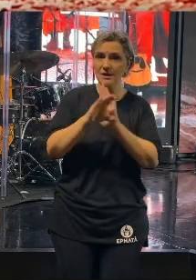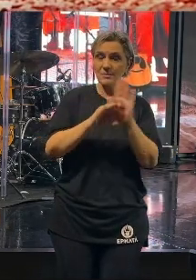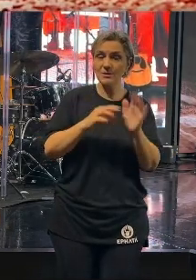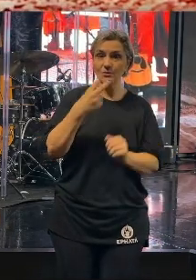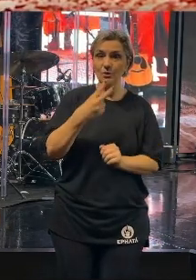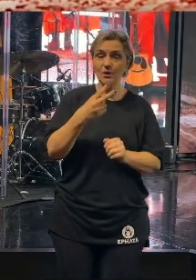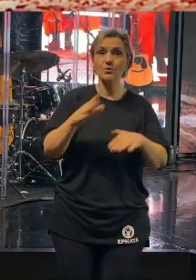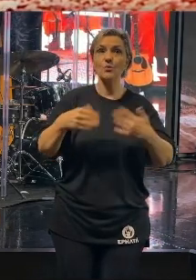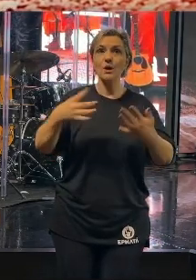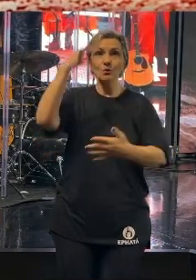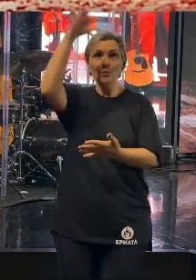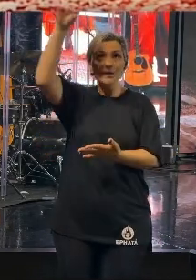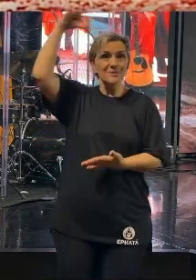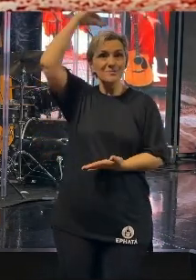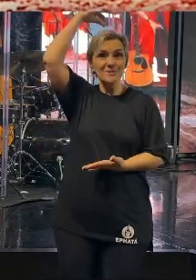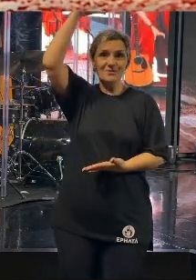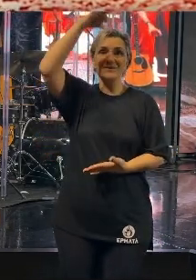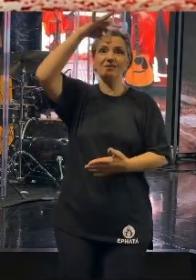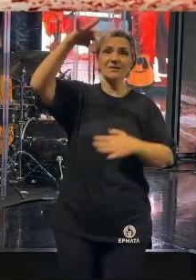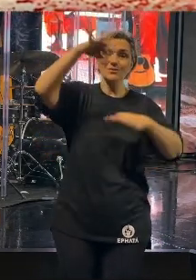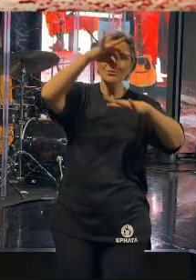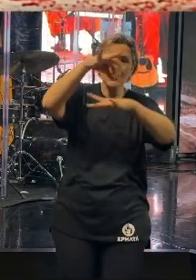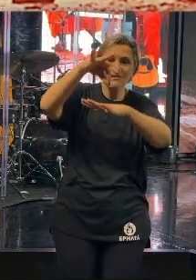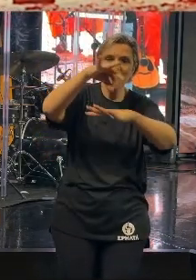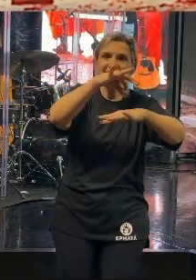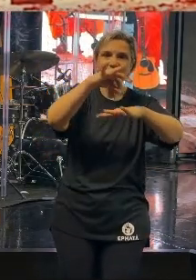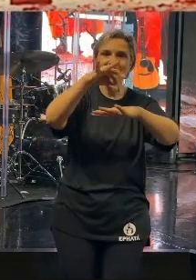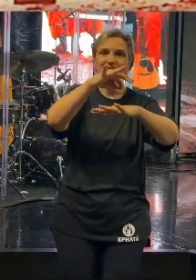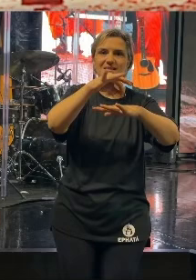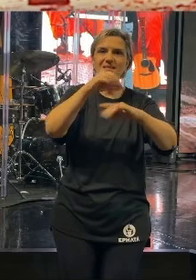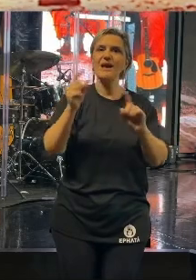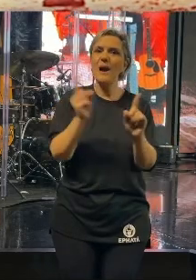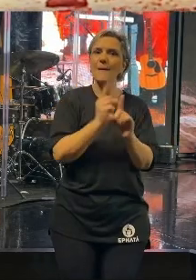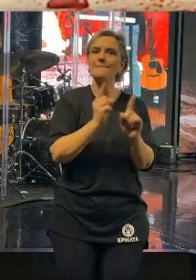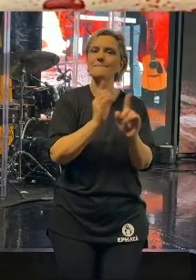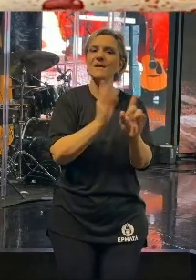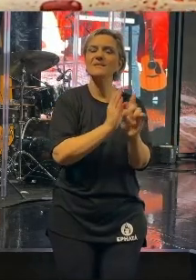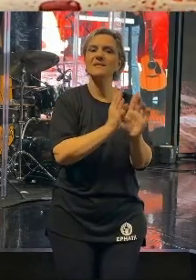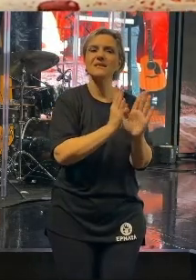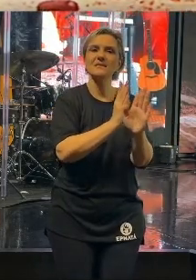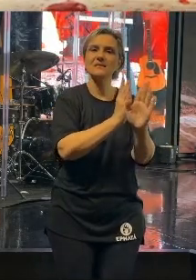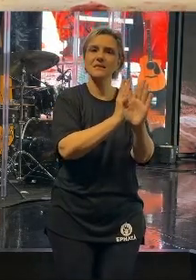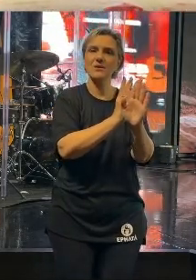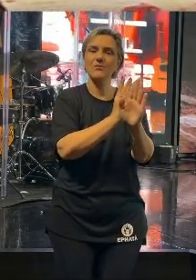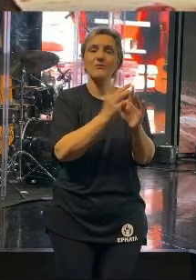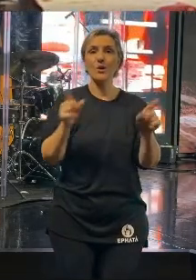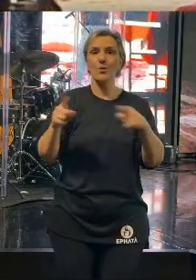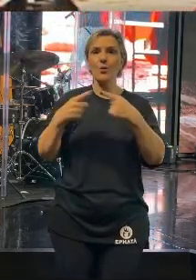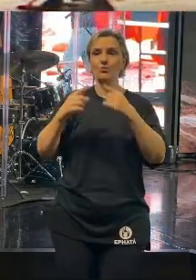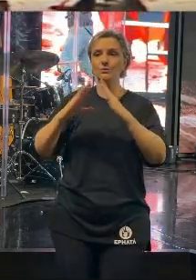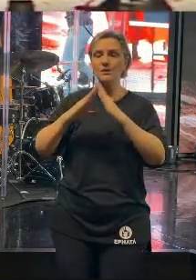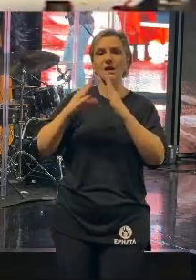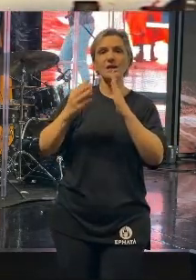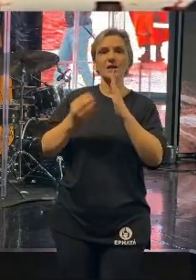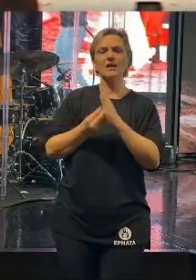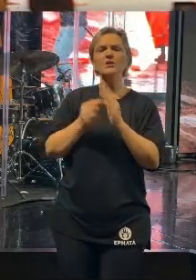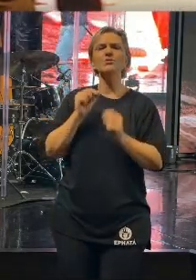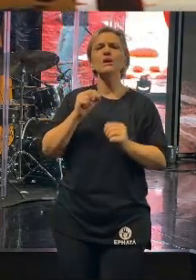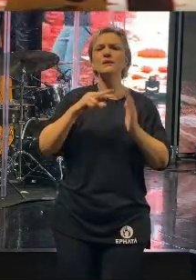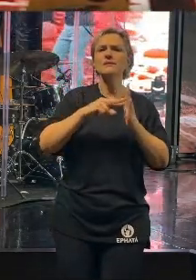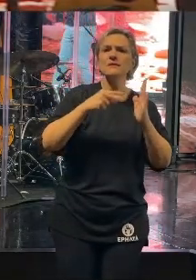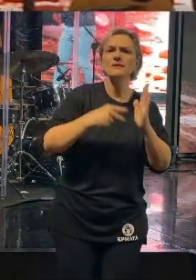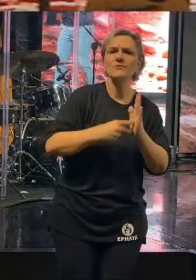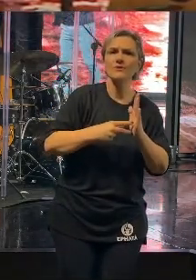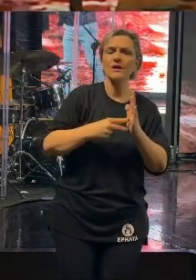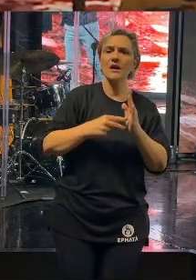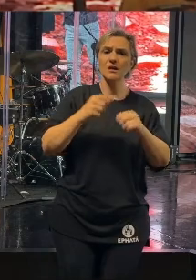Santo desce, a perseguição vem contra a igreja. Pastor, o que isso significa? Significa que diante